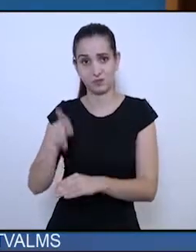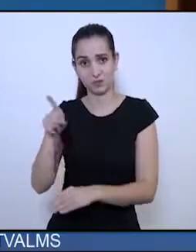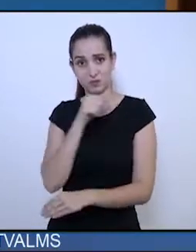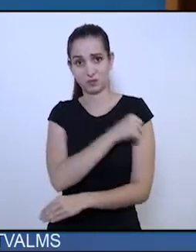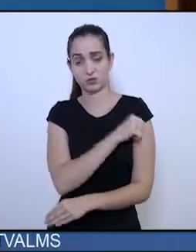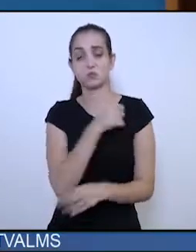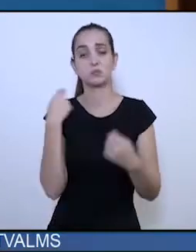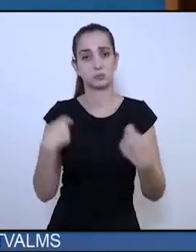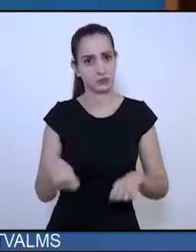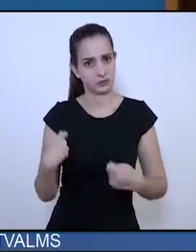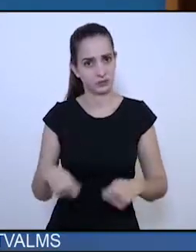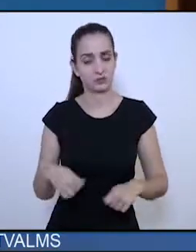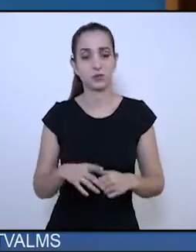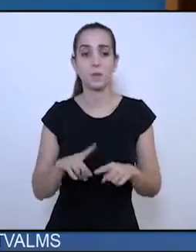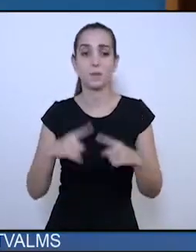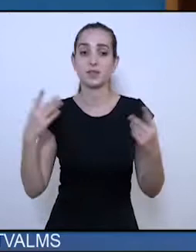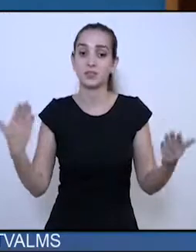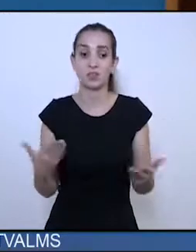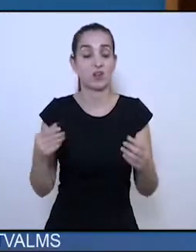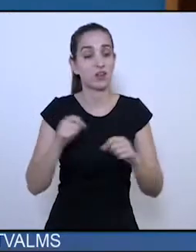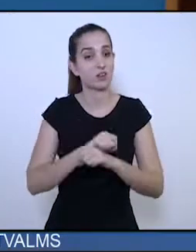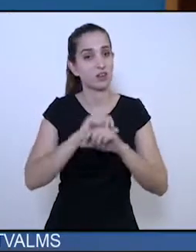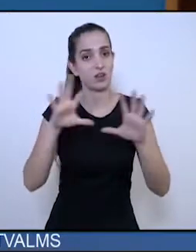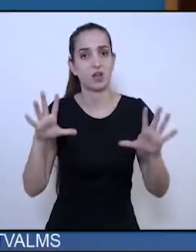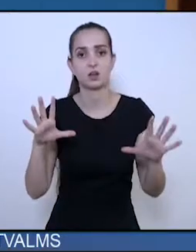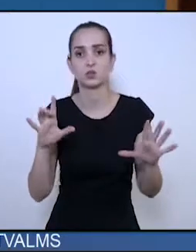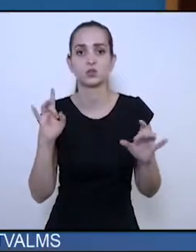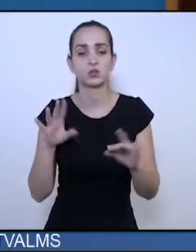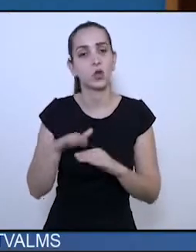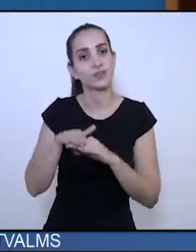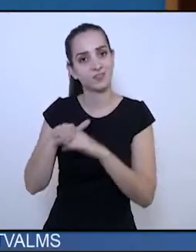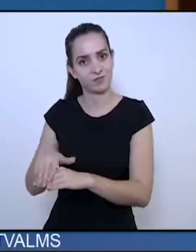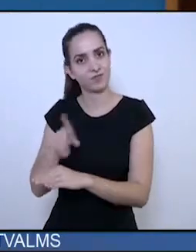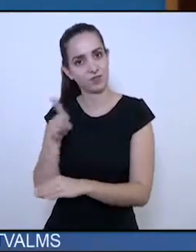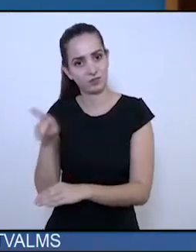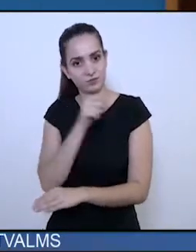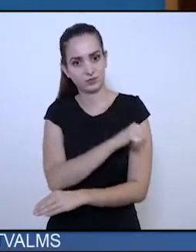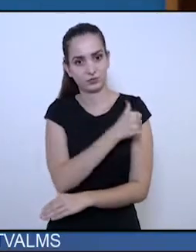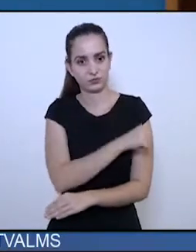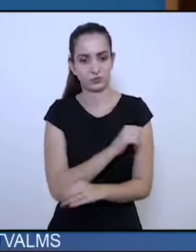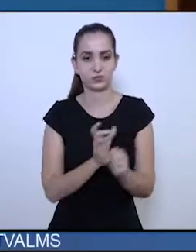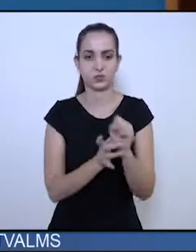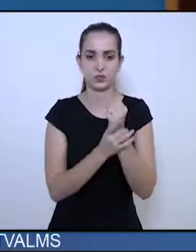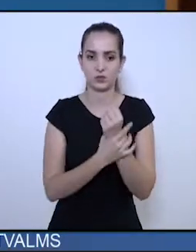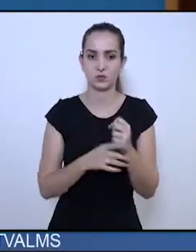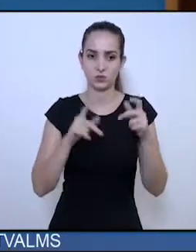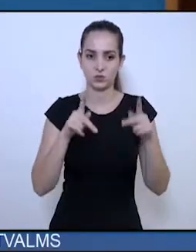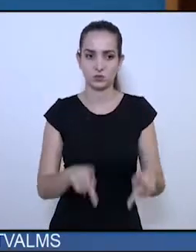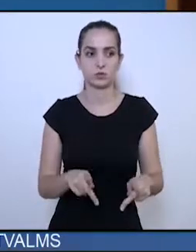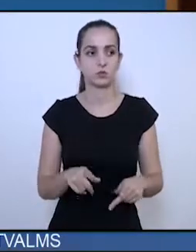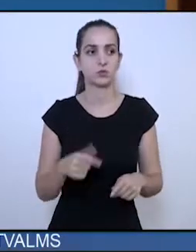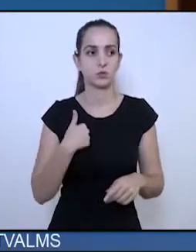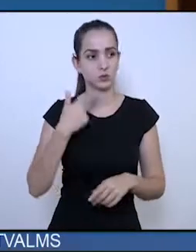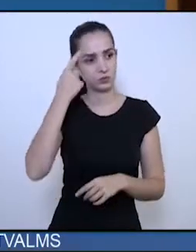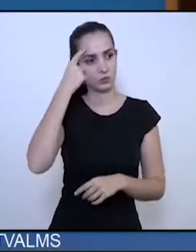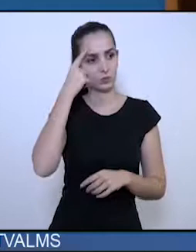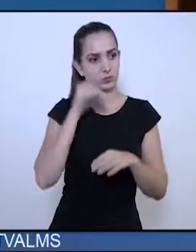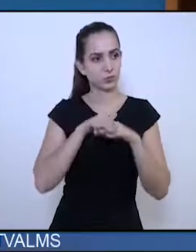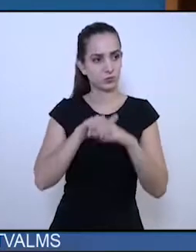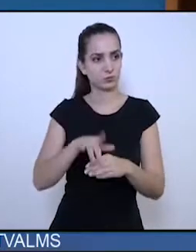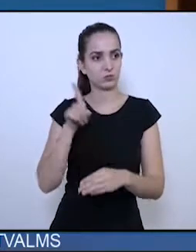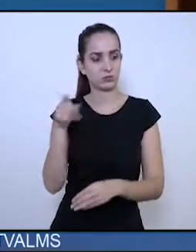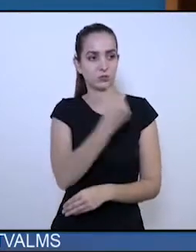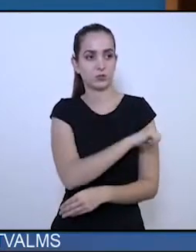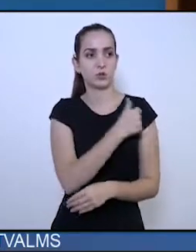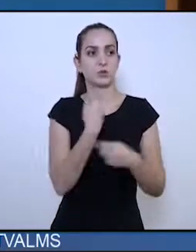faz necessária. Agora, evidente que apenas intervir no Rio de Janeiro, na segurança pública, e penso que a intervenção no Rio